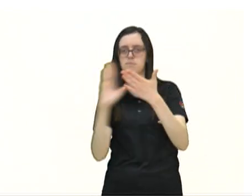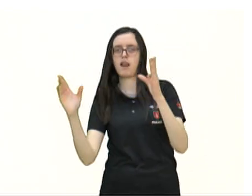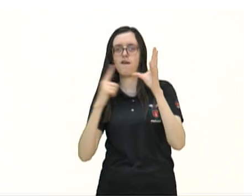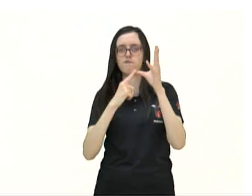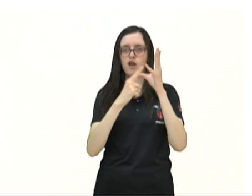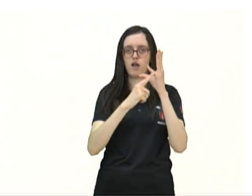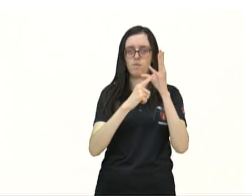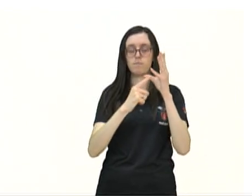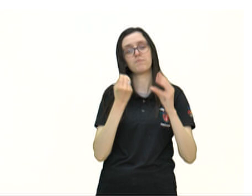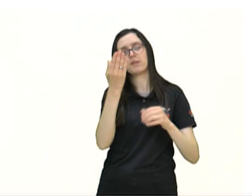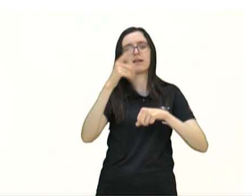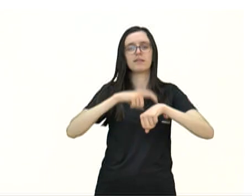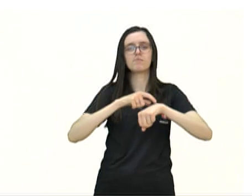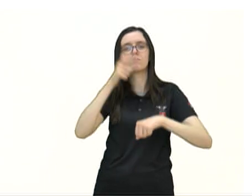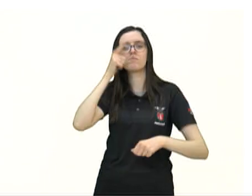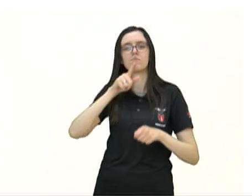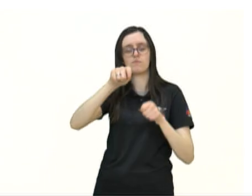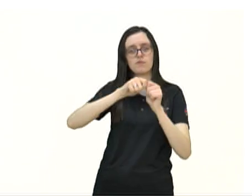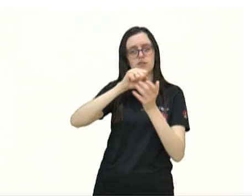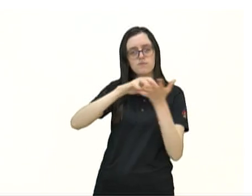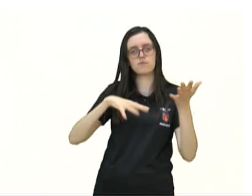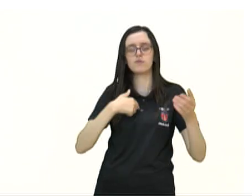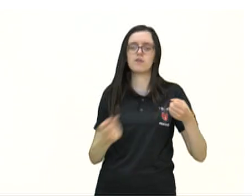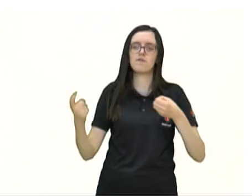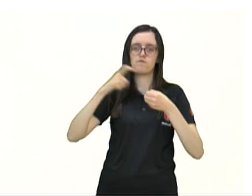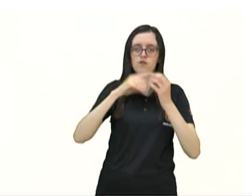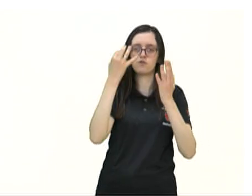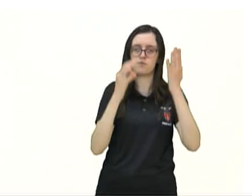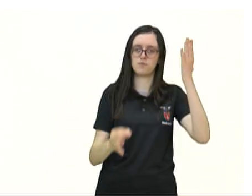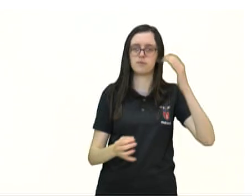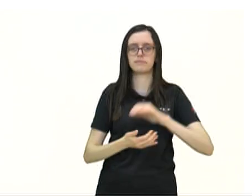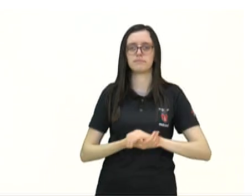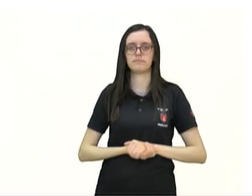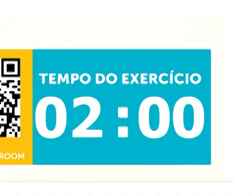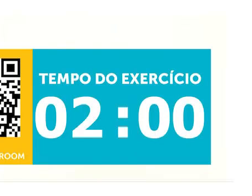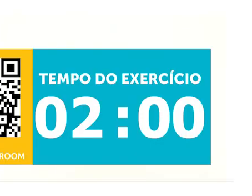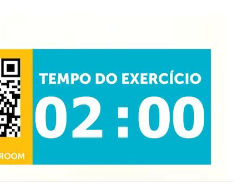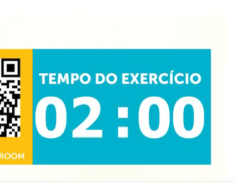separadas. Vou dar um tempinho para você fazer o exercício e volto para corrigir.